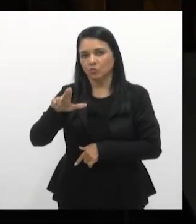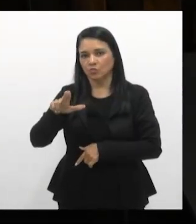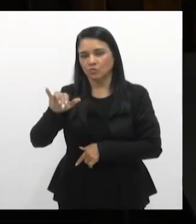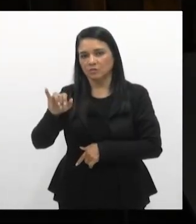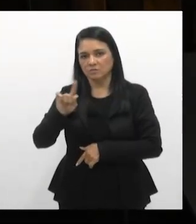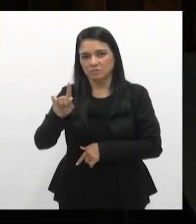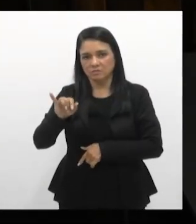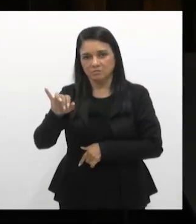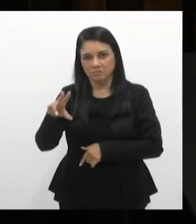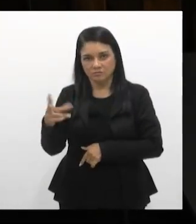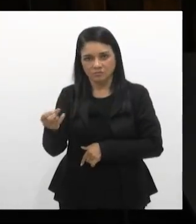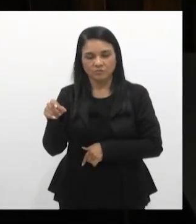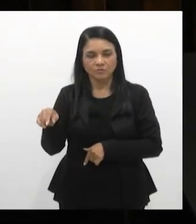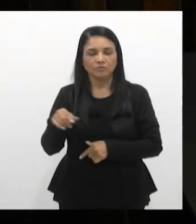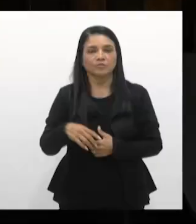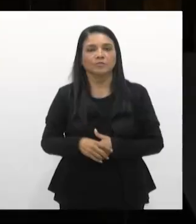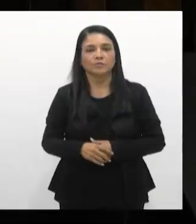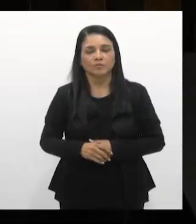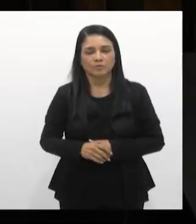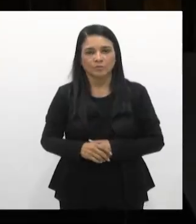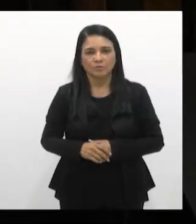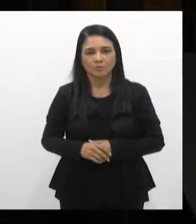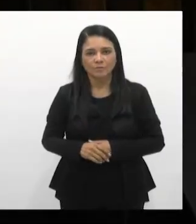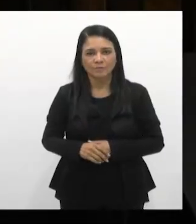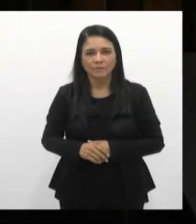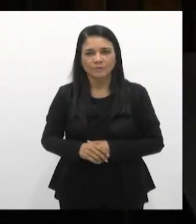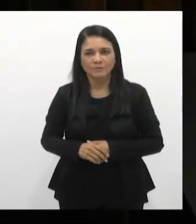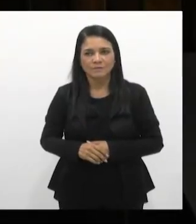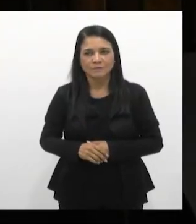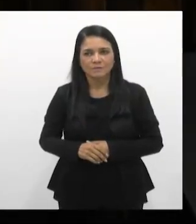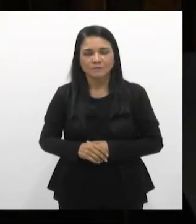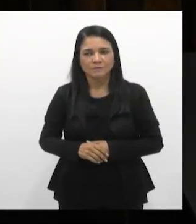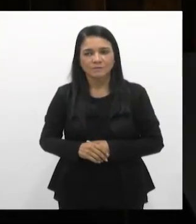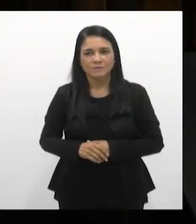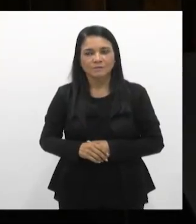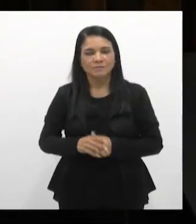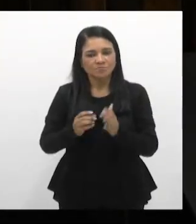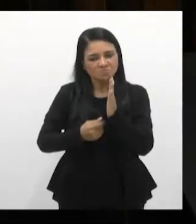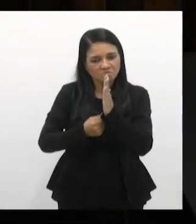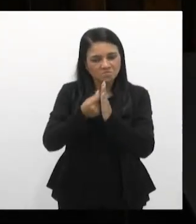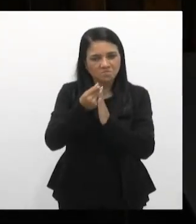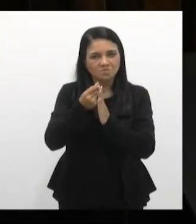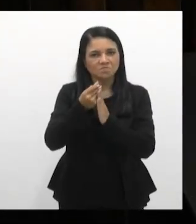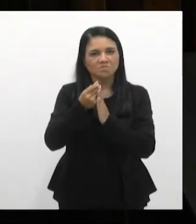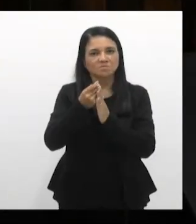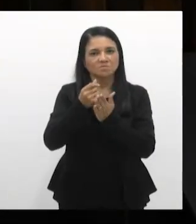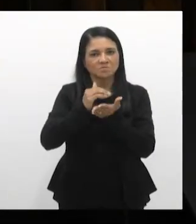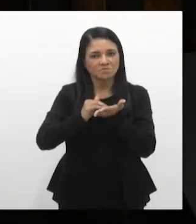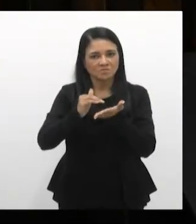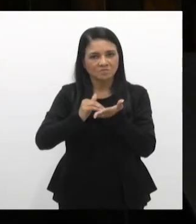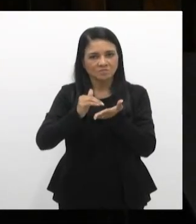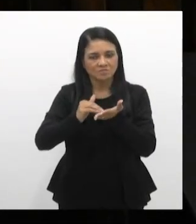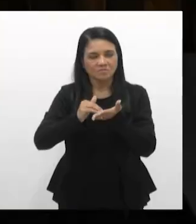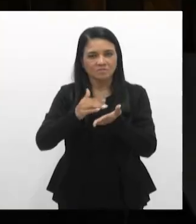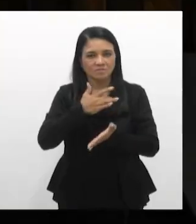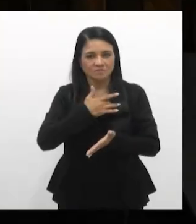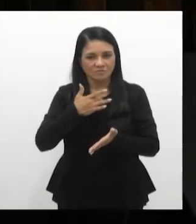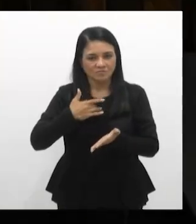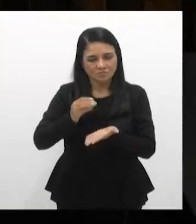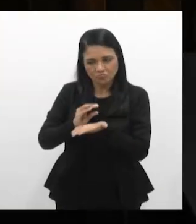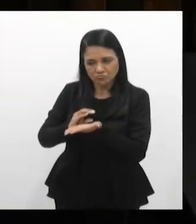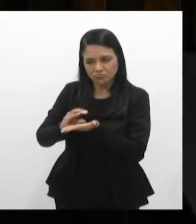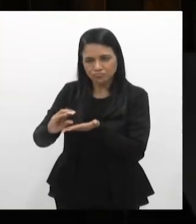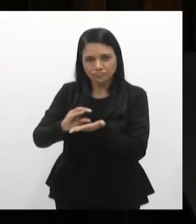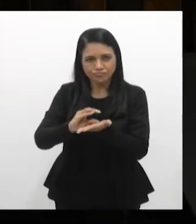fazer as conduções de descentralização orçamentária da Secretaria de Saúde para municípios que era só do